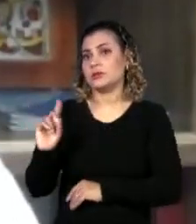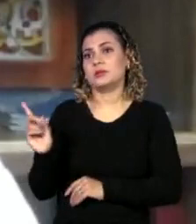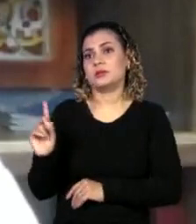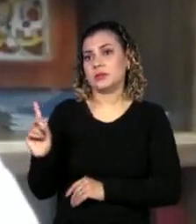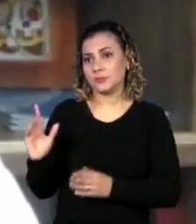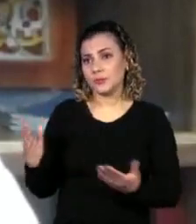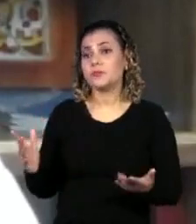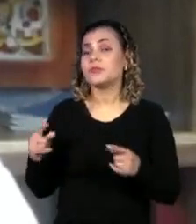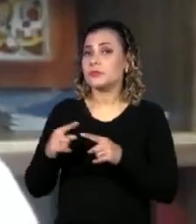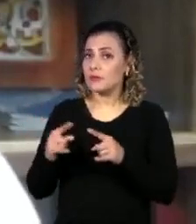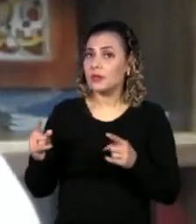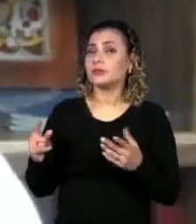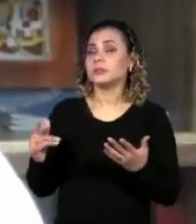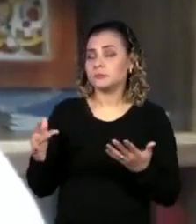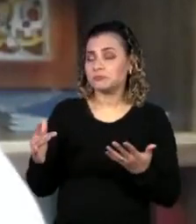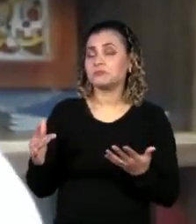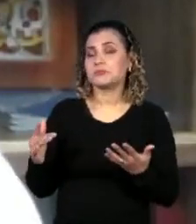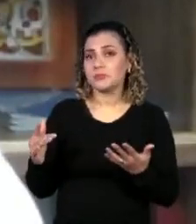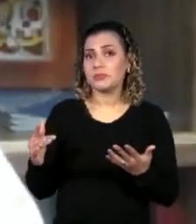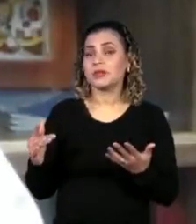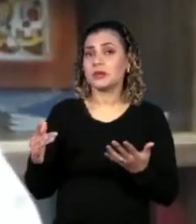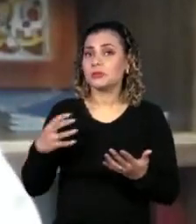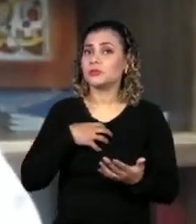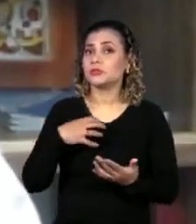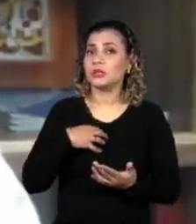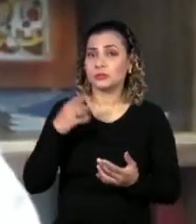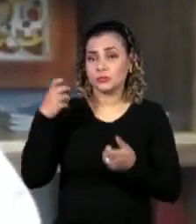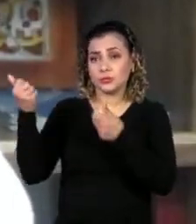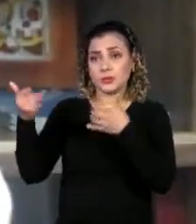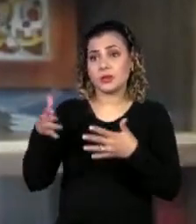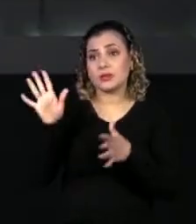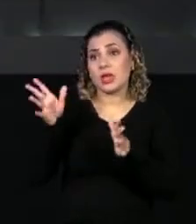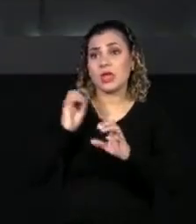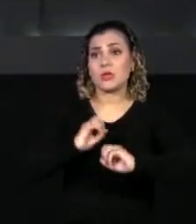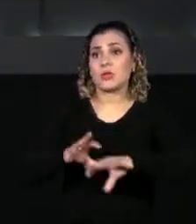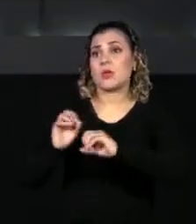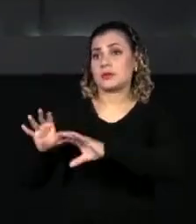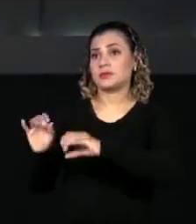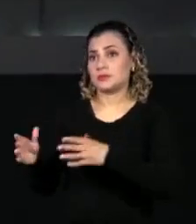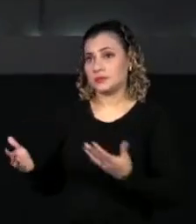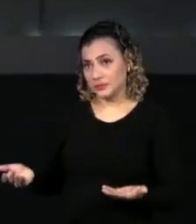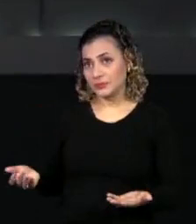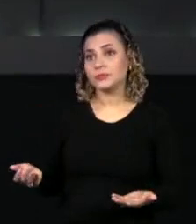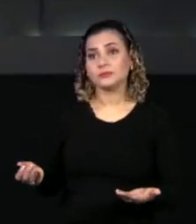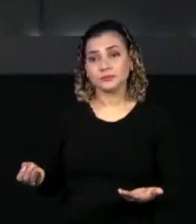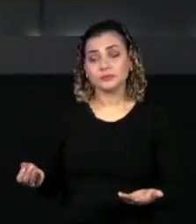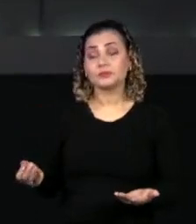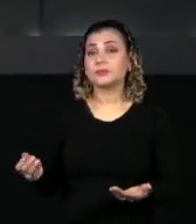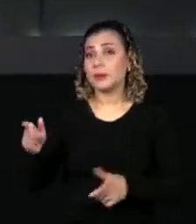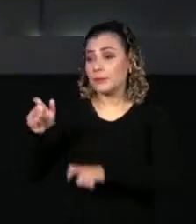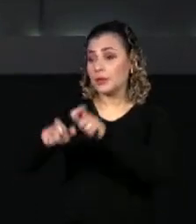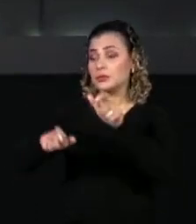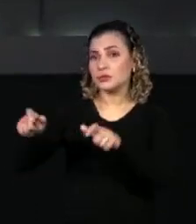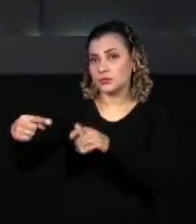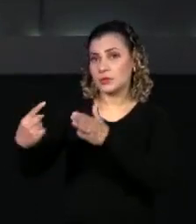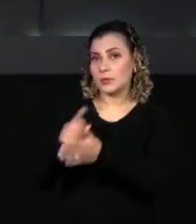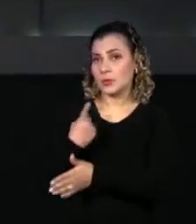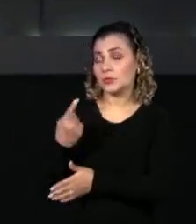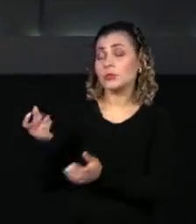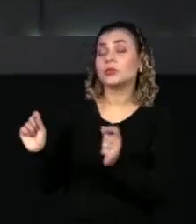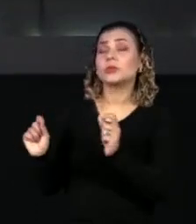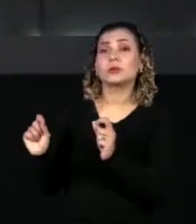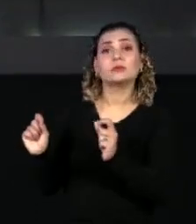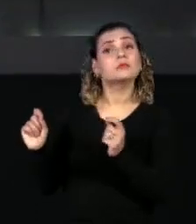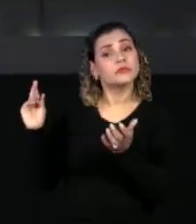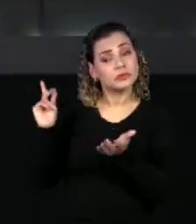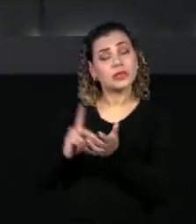certo sentido avançada, mas também no sentido que eu mencionei da educação. No âmbito dos indivíduos, foco da sua pergunta,